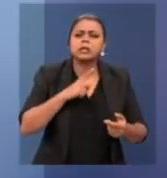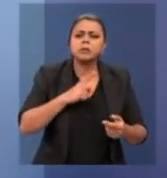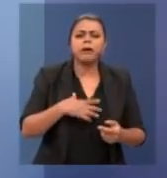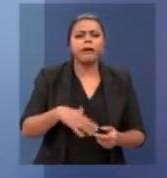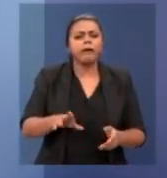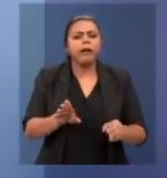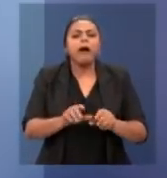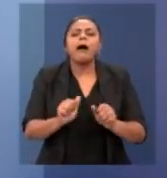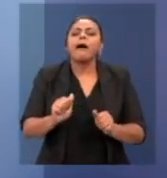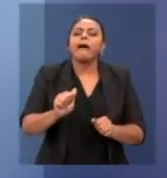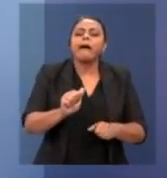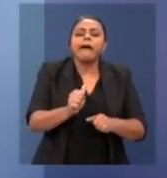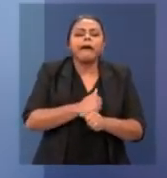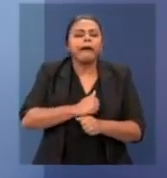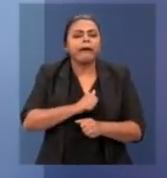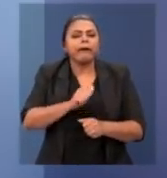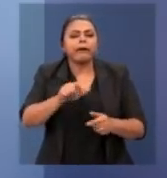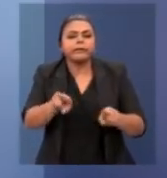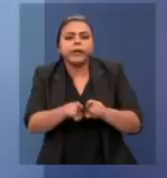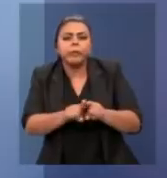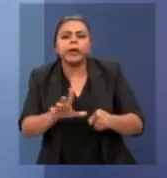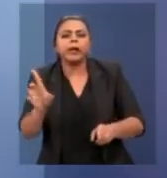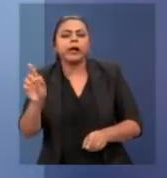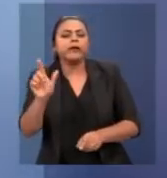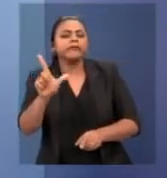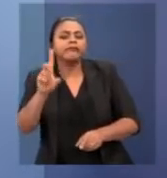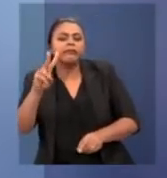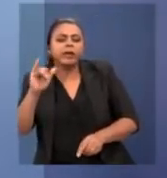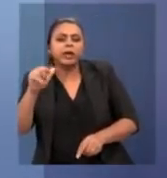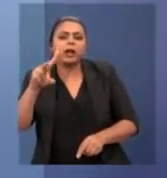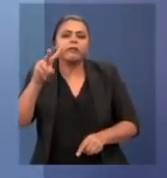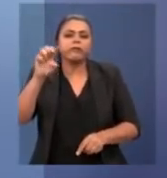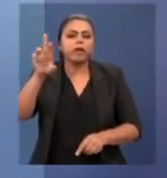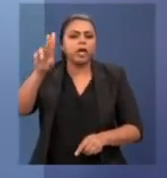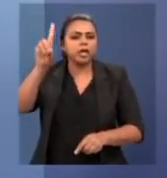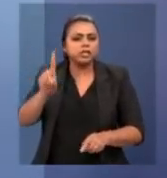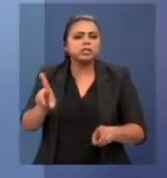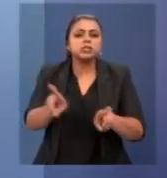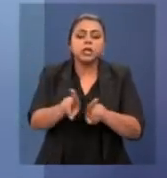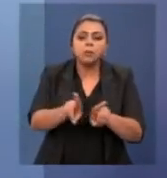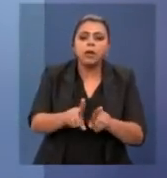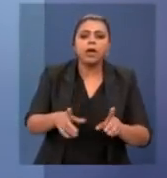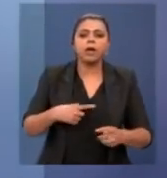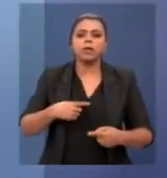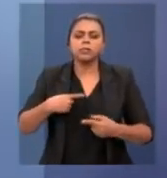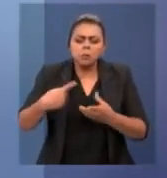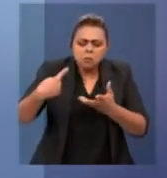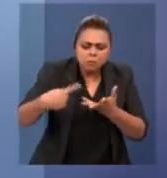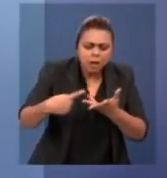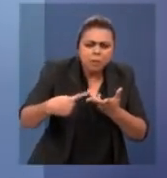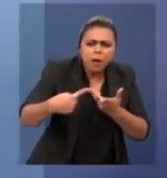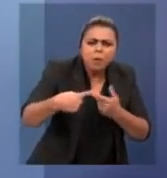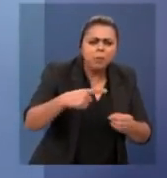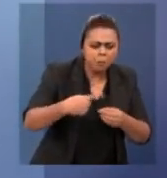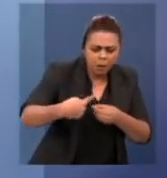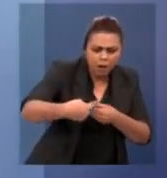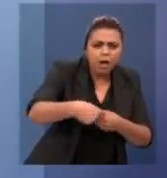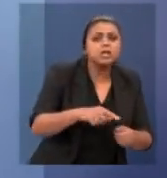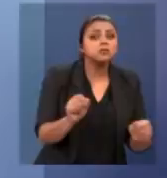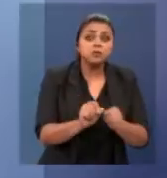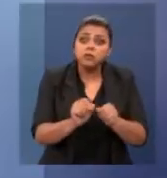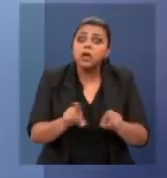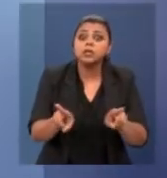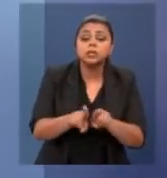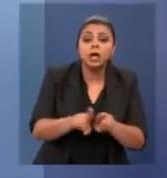branca até vila verde em pancas fizemos de ecoporanga até contracheque começamos a fazer é